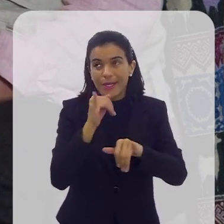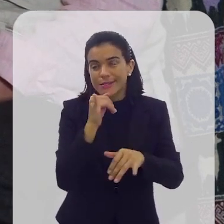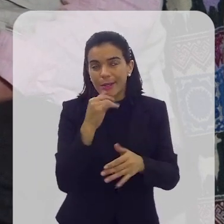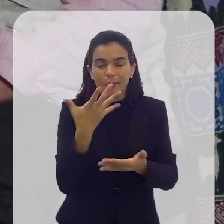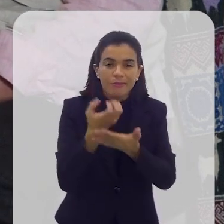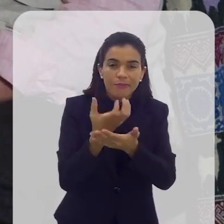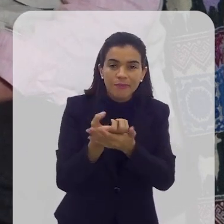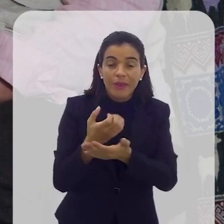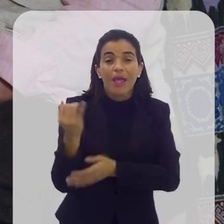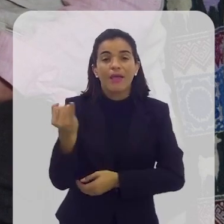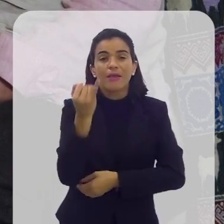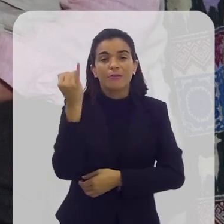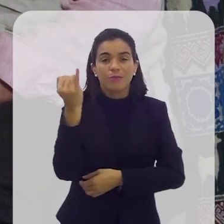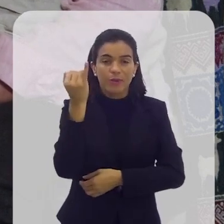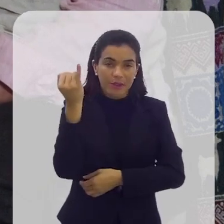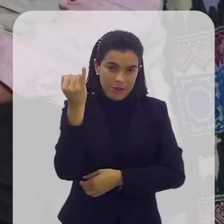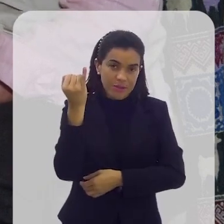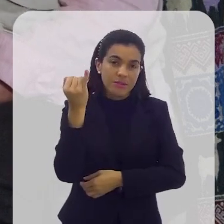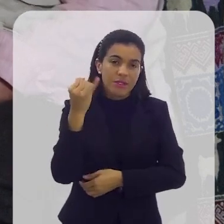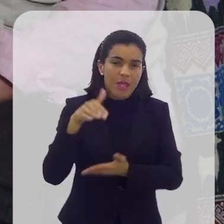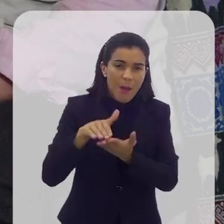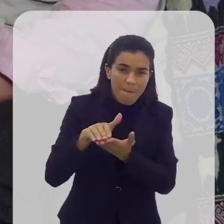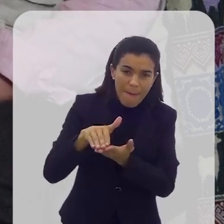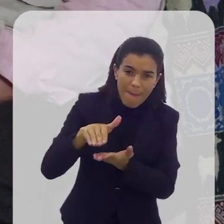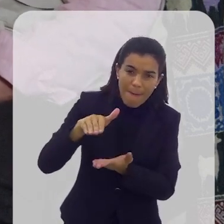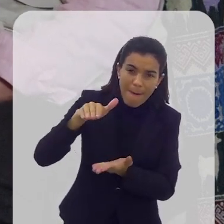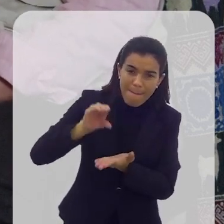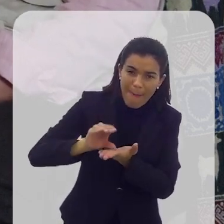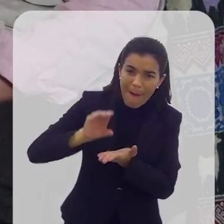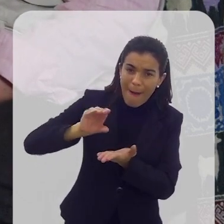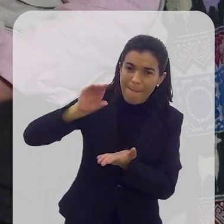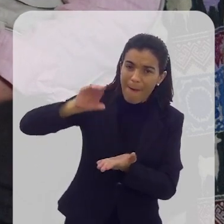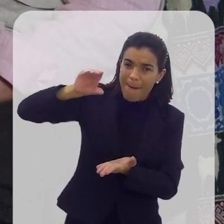acervo importantíssimo que foi produzido